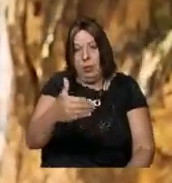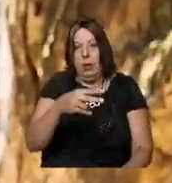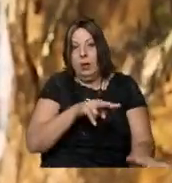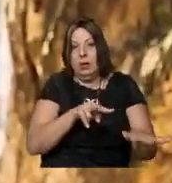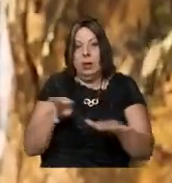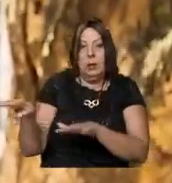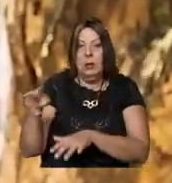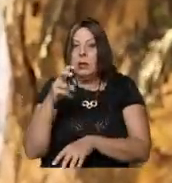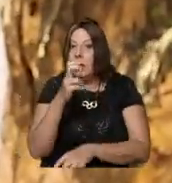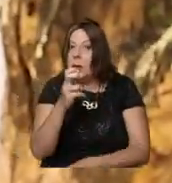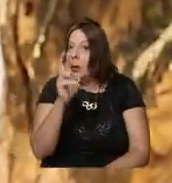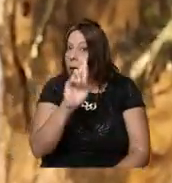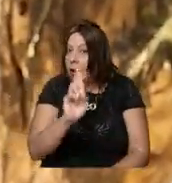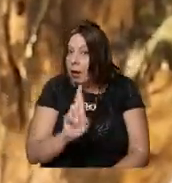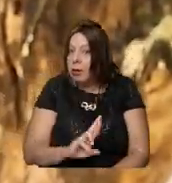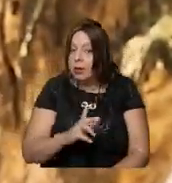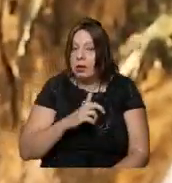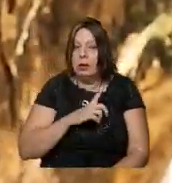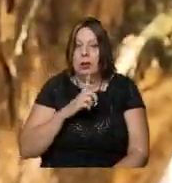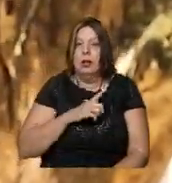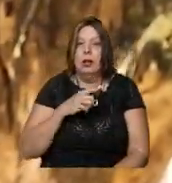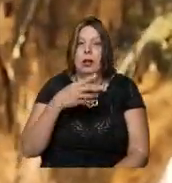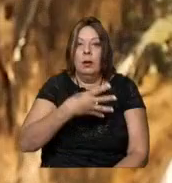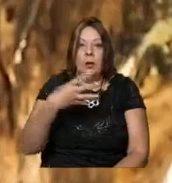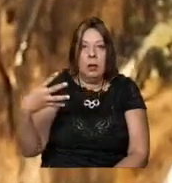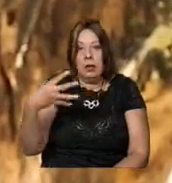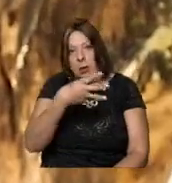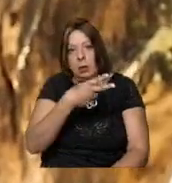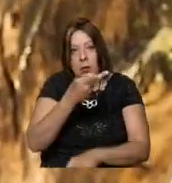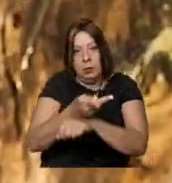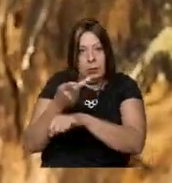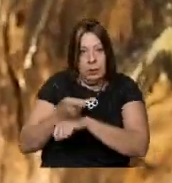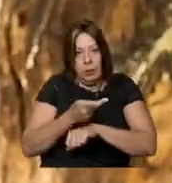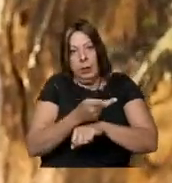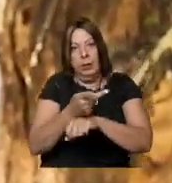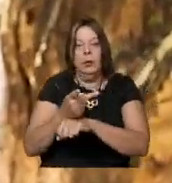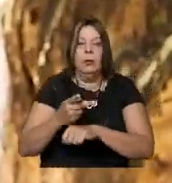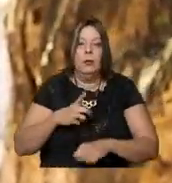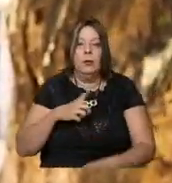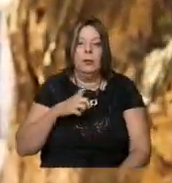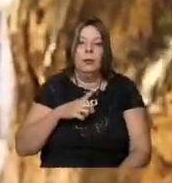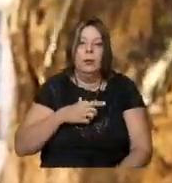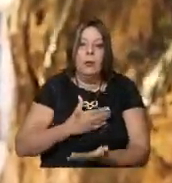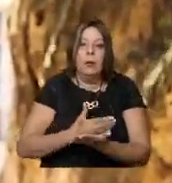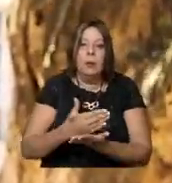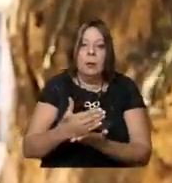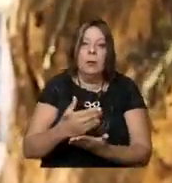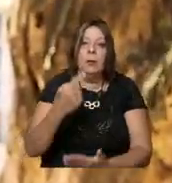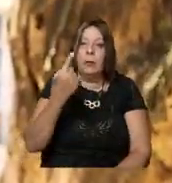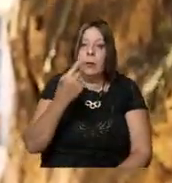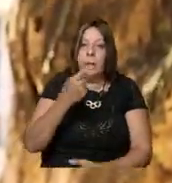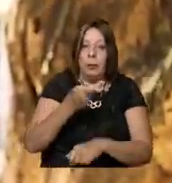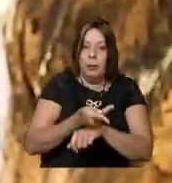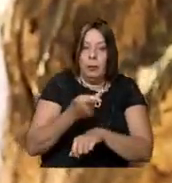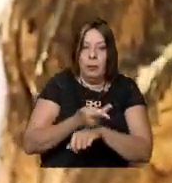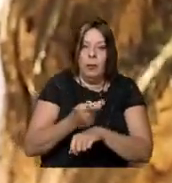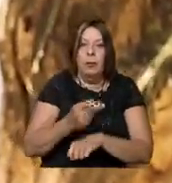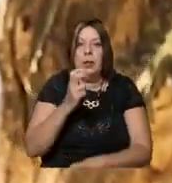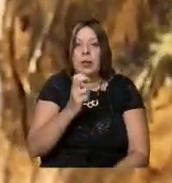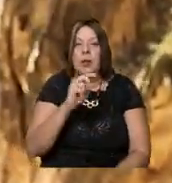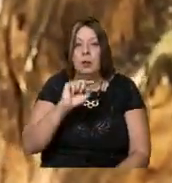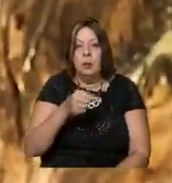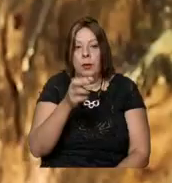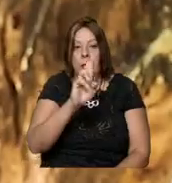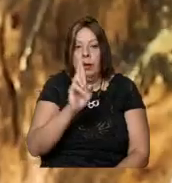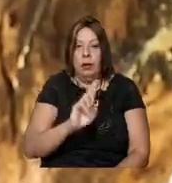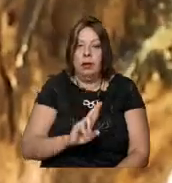5,00, só R$ 5,00 e você tem 44 oportunidades para mudar de vida. Começando pelo nosso primeiro prêmio, R$